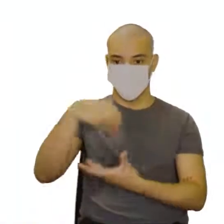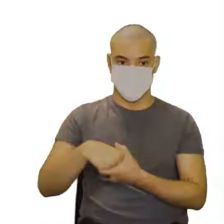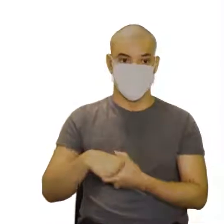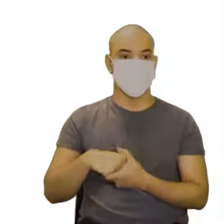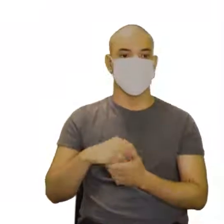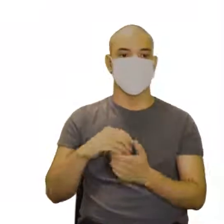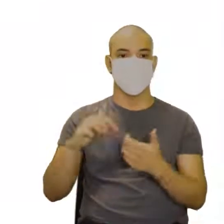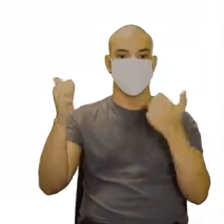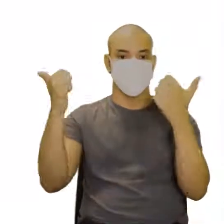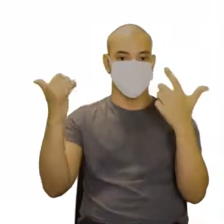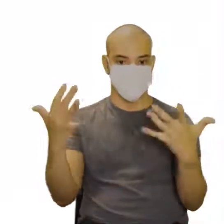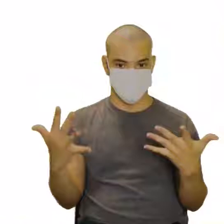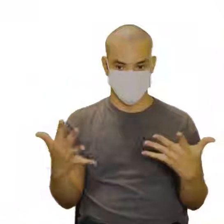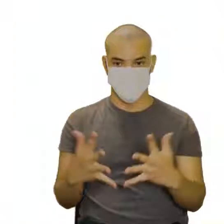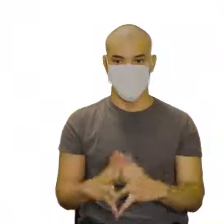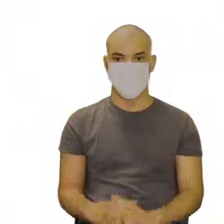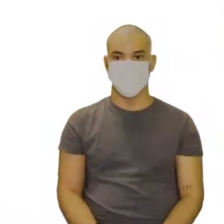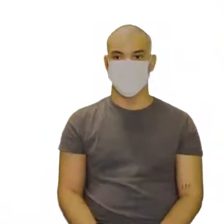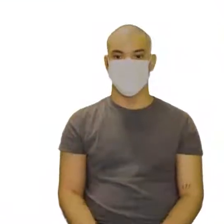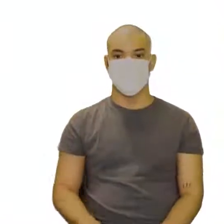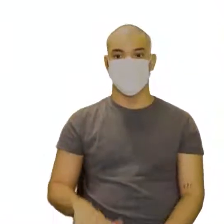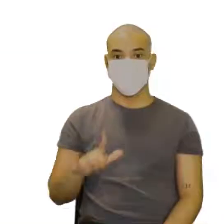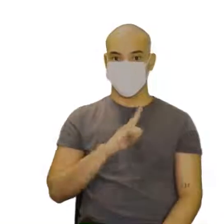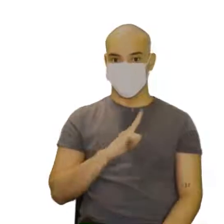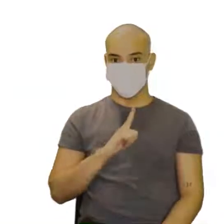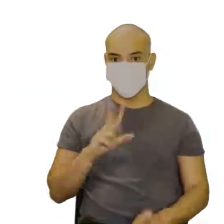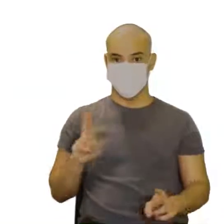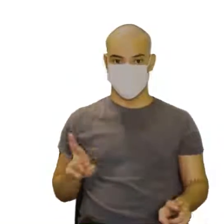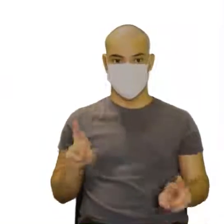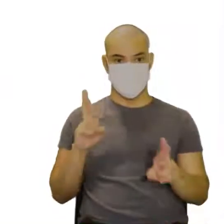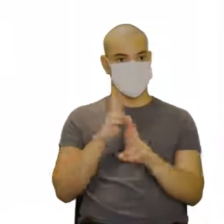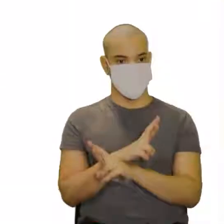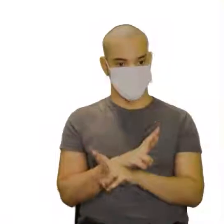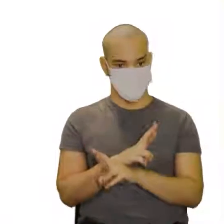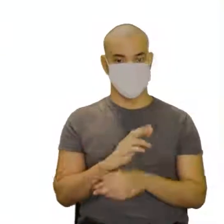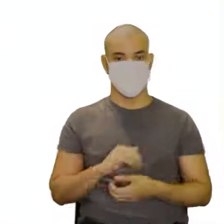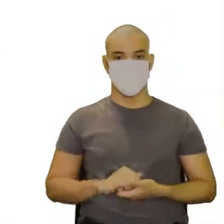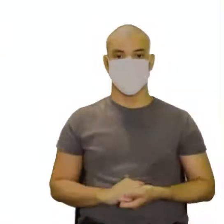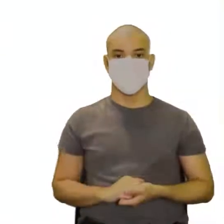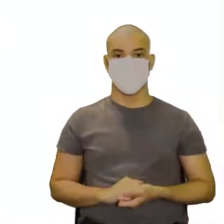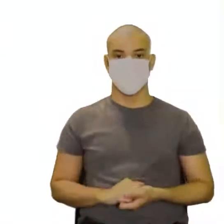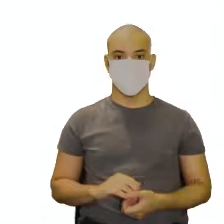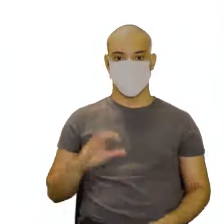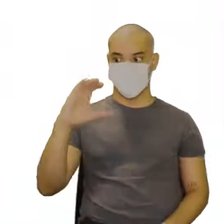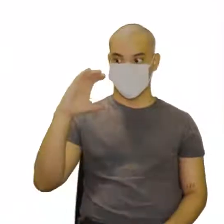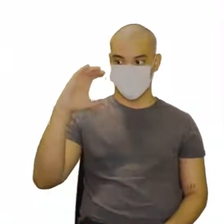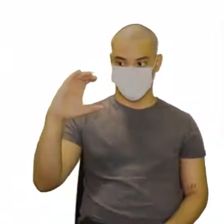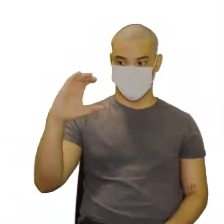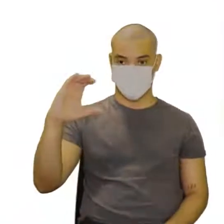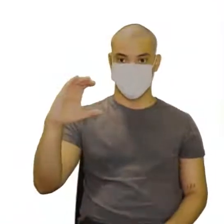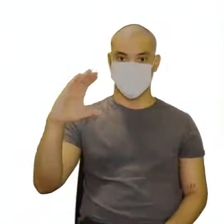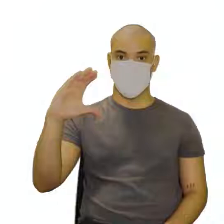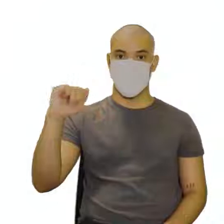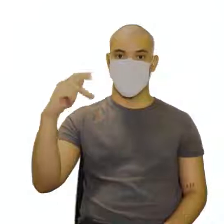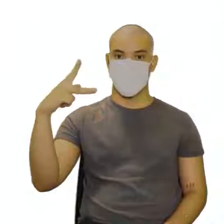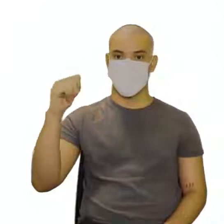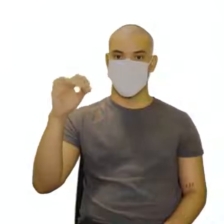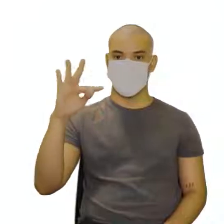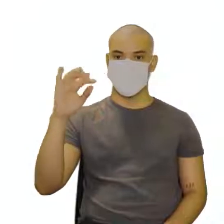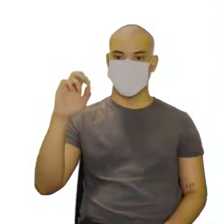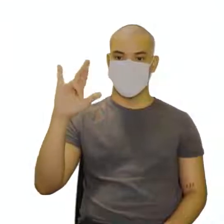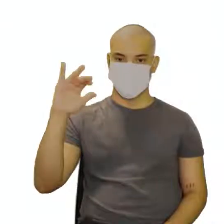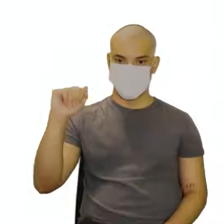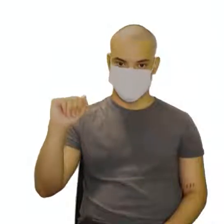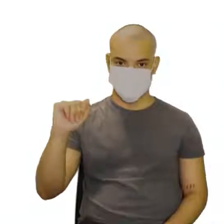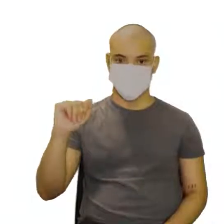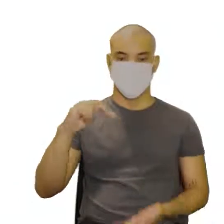por definição. Tá aqui a nossa relação, olha só, a capacitância representada por C maiúsculo